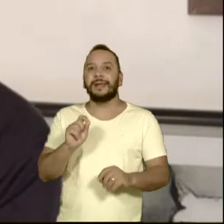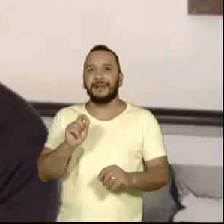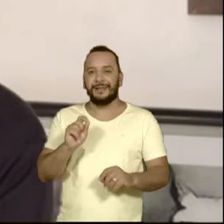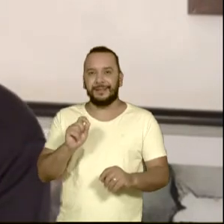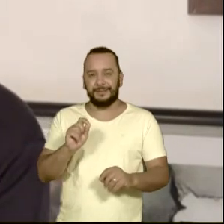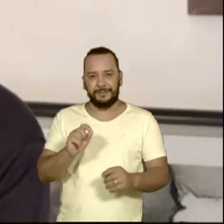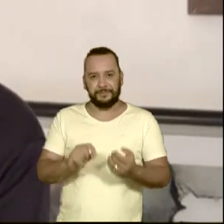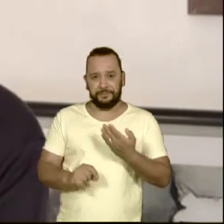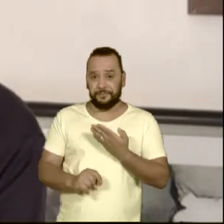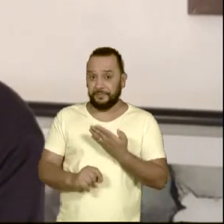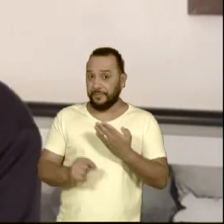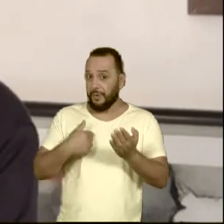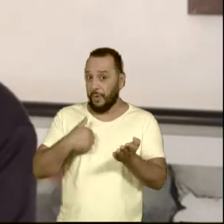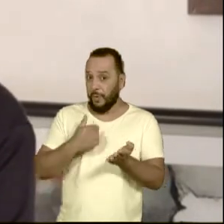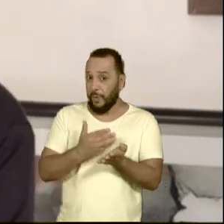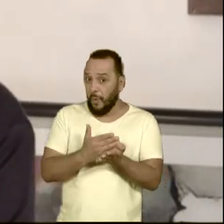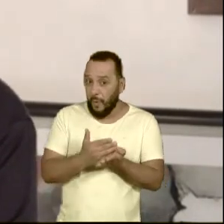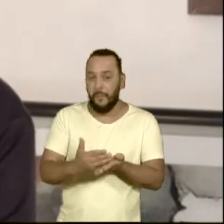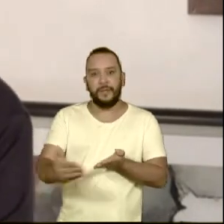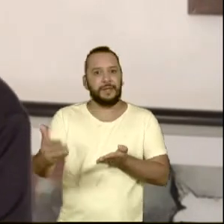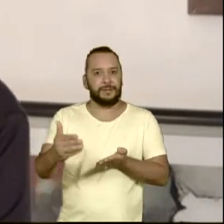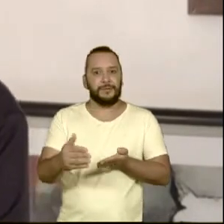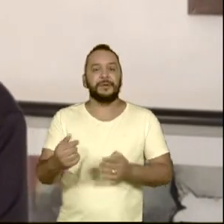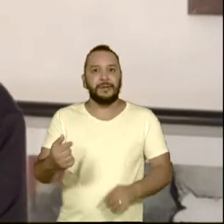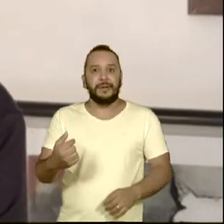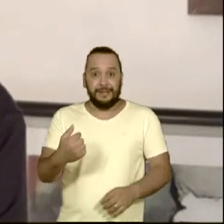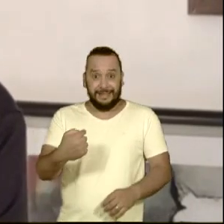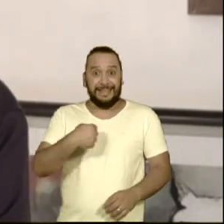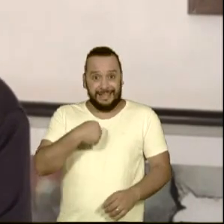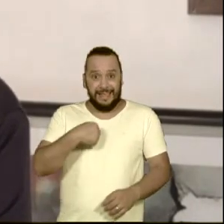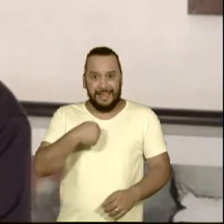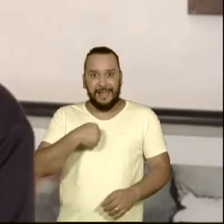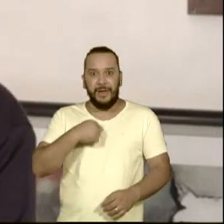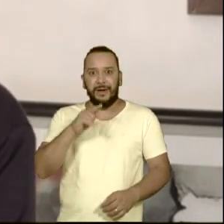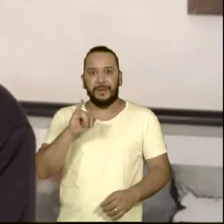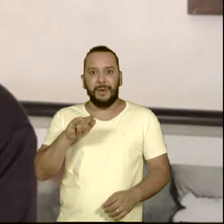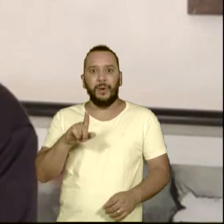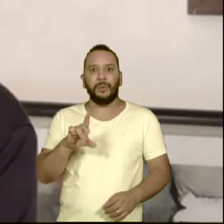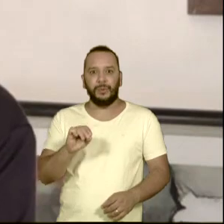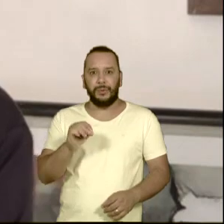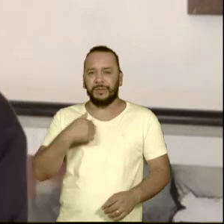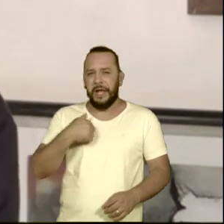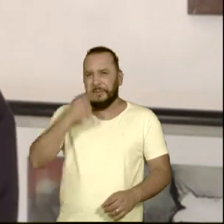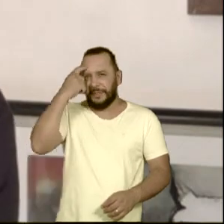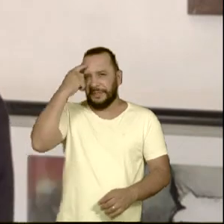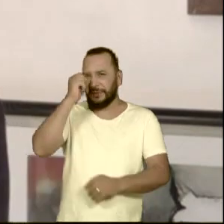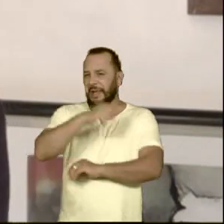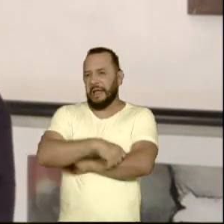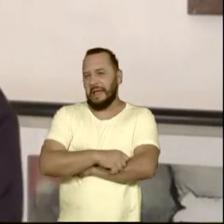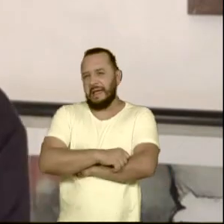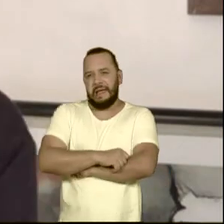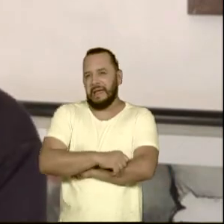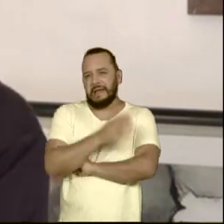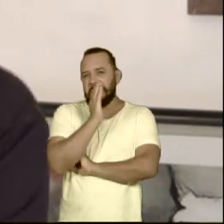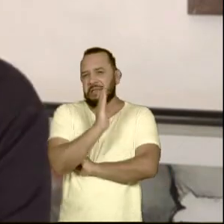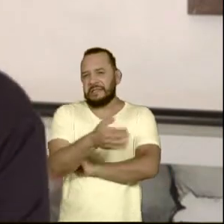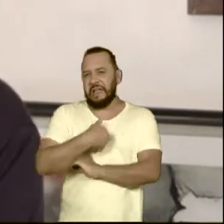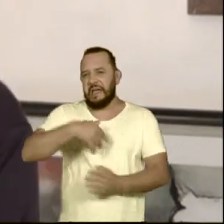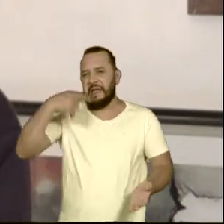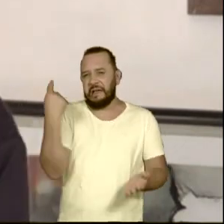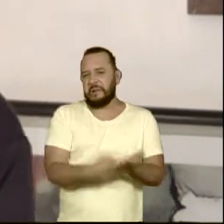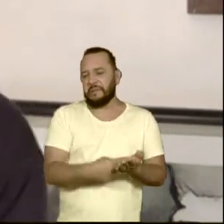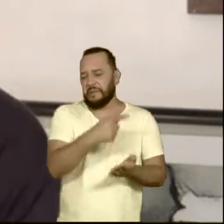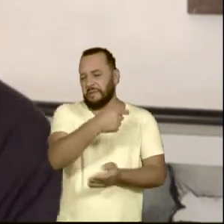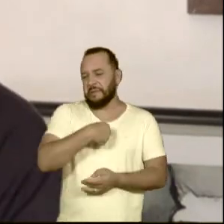efetivamente quando o programa nasceu que eu era o Garibaldo, é muito provável que tenha pensado, ah, carta marcada, mas por que fizeram o